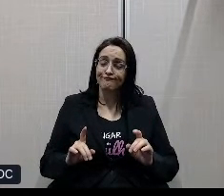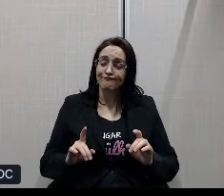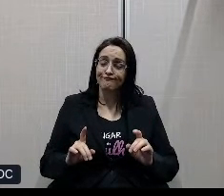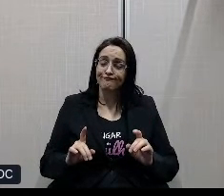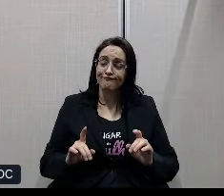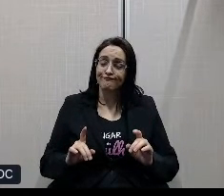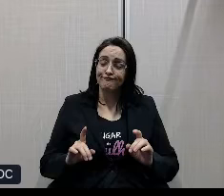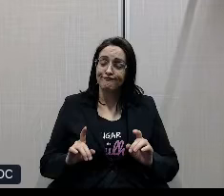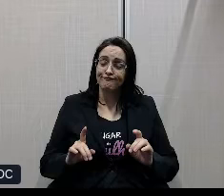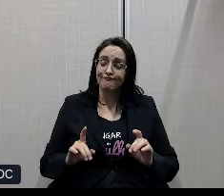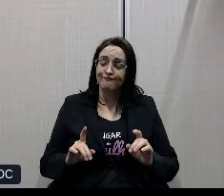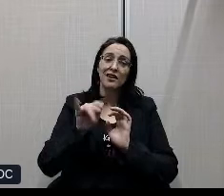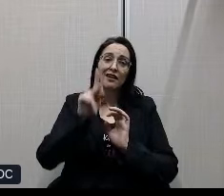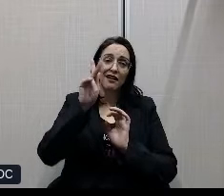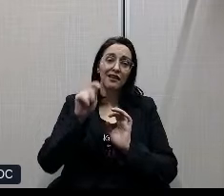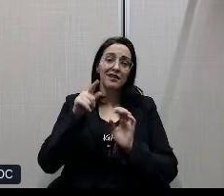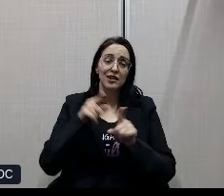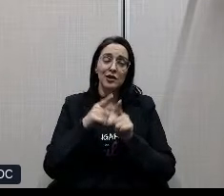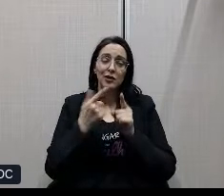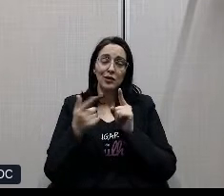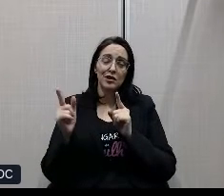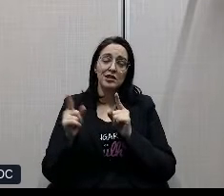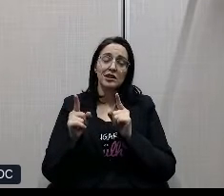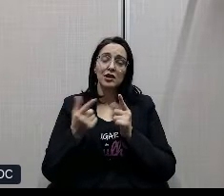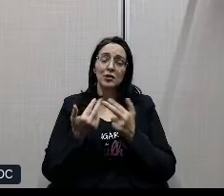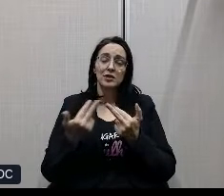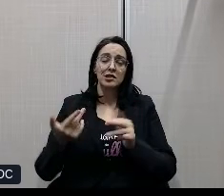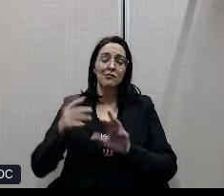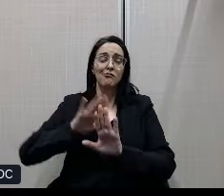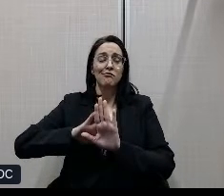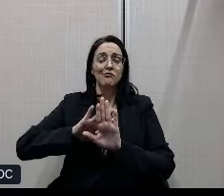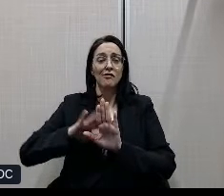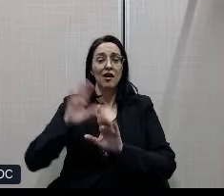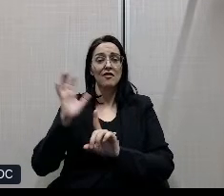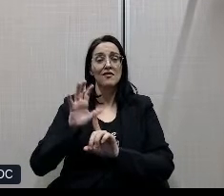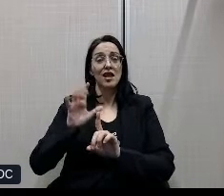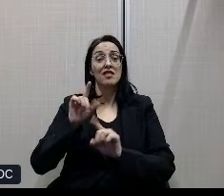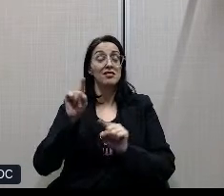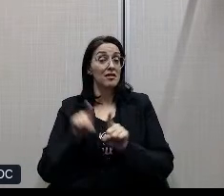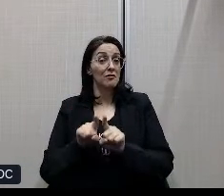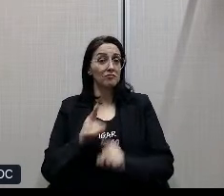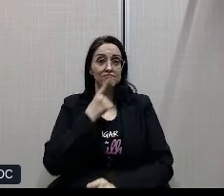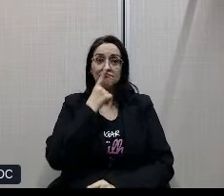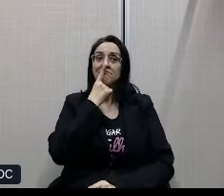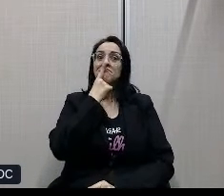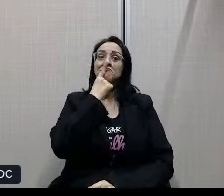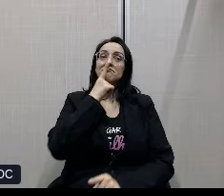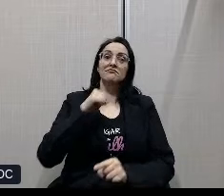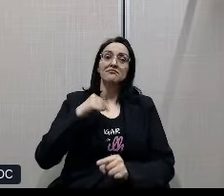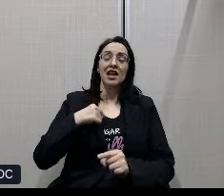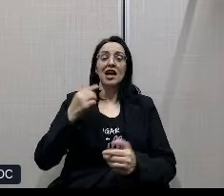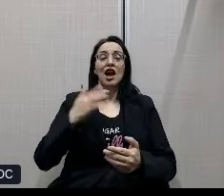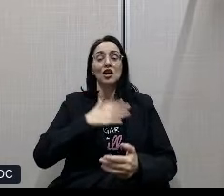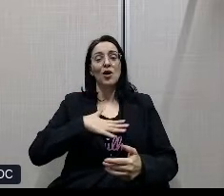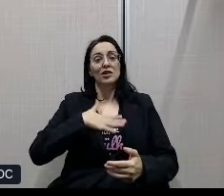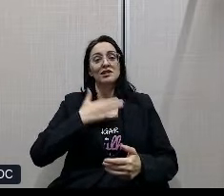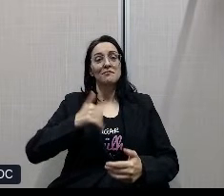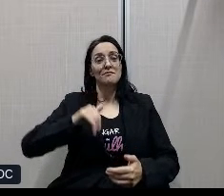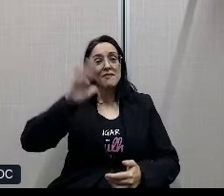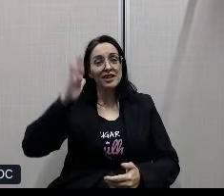falou. Outro viés que pode ser ativado é o viés da afinidade. Tendemos a gostar mais de quem se parece